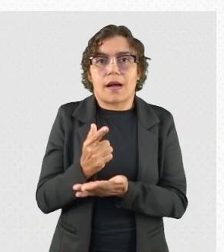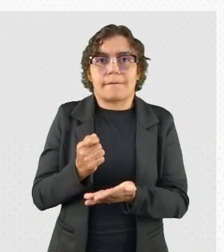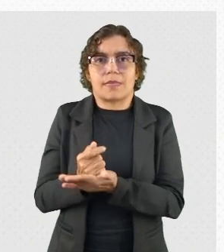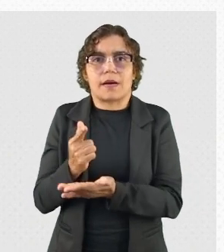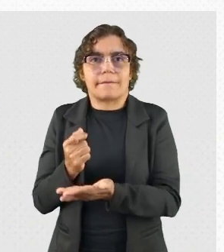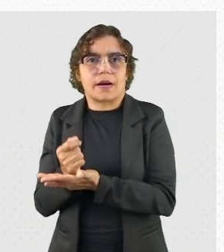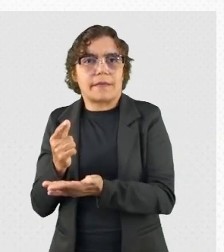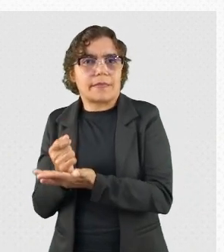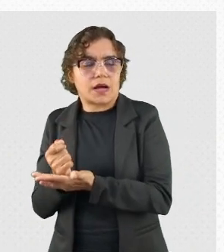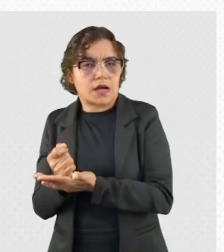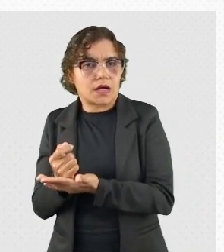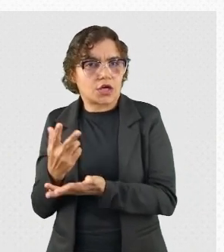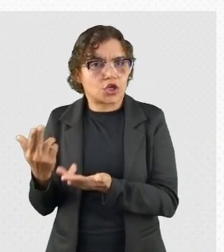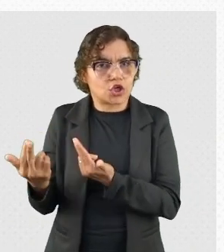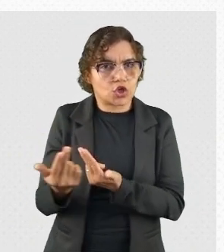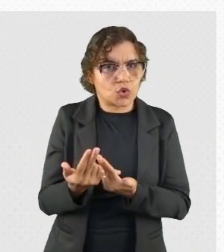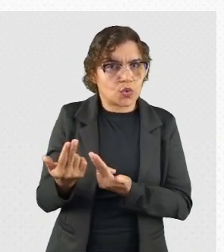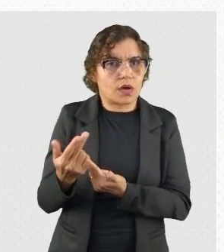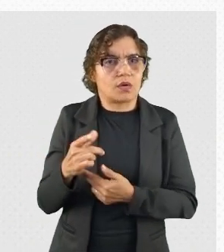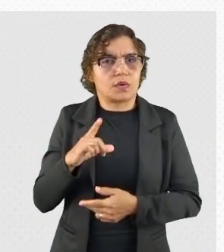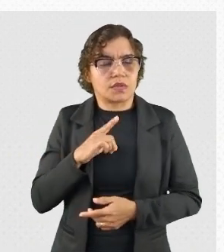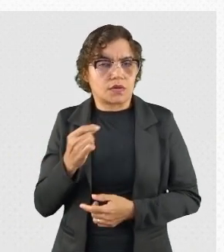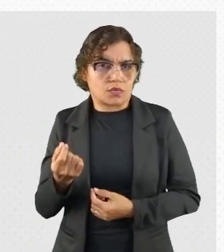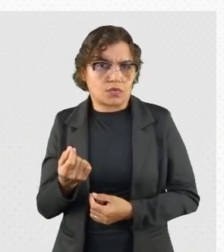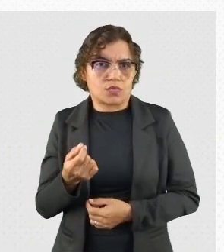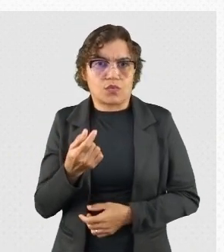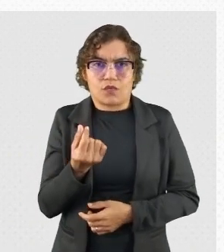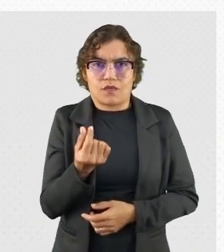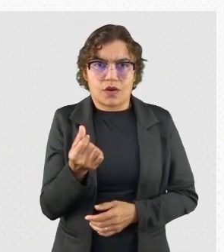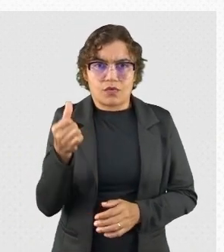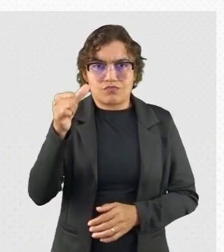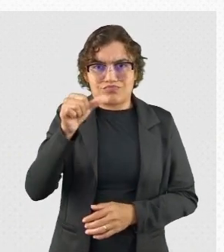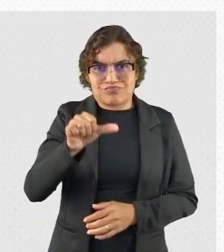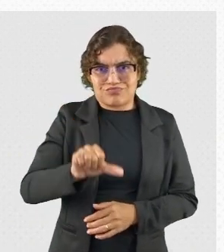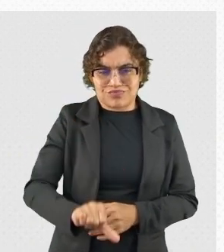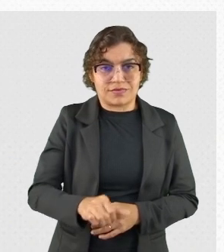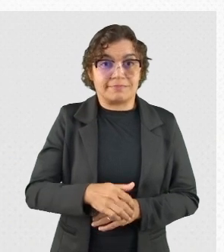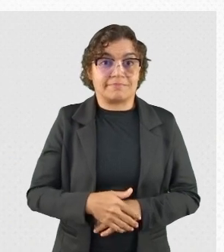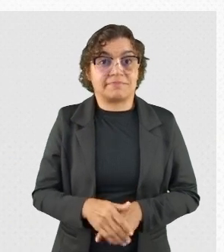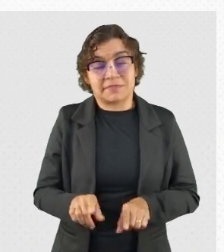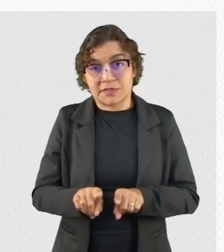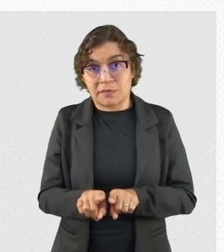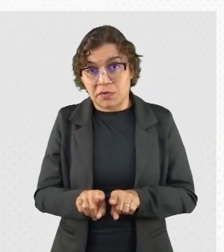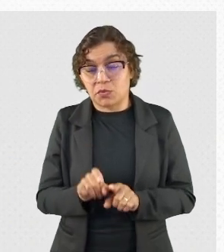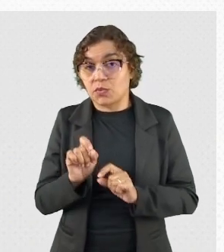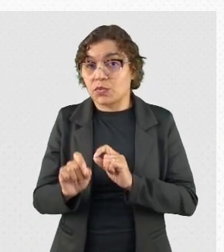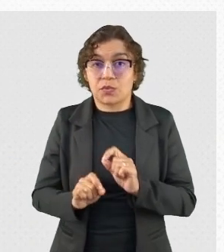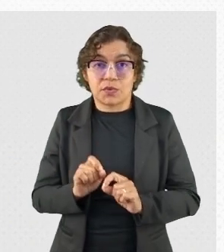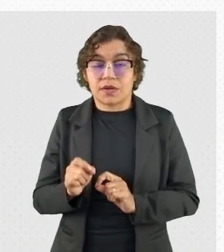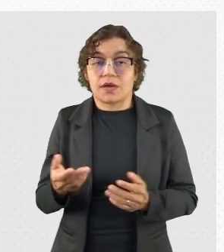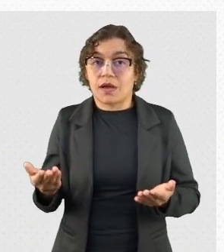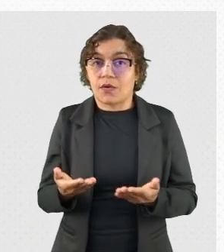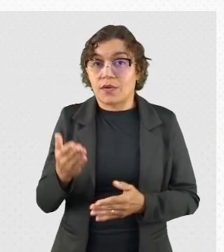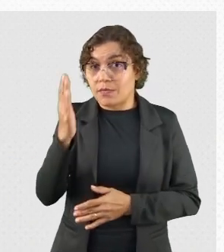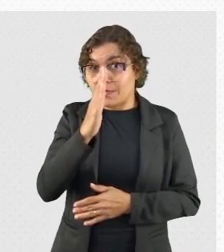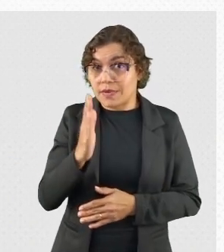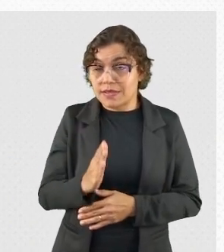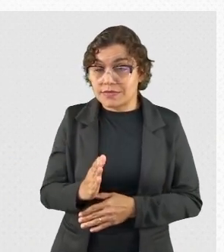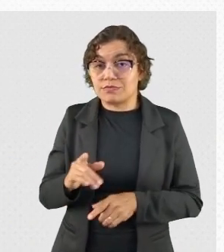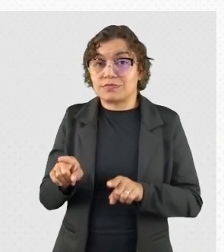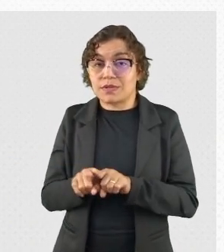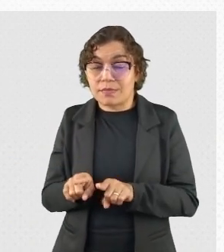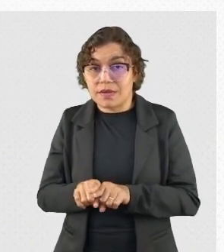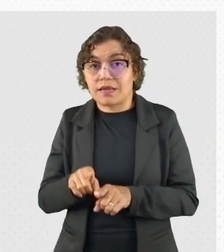compradores, que é a demanda, esse preço tende a cair. E é o que vai acontecer também aqui no Brasil nesse momento. Então você tem